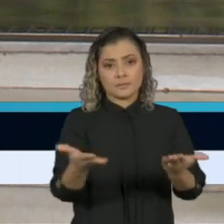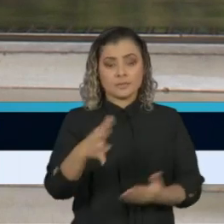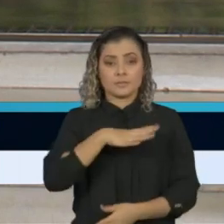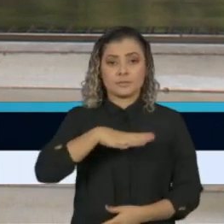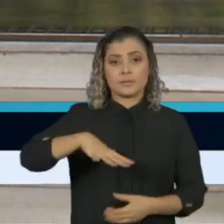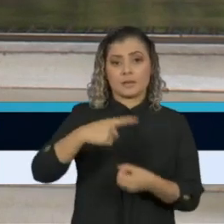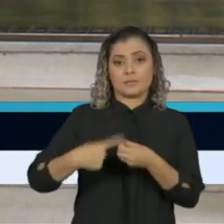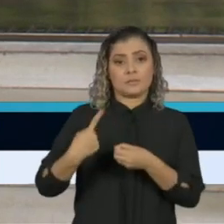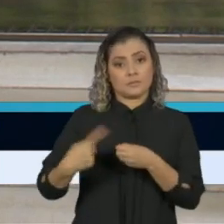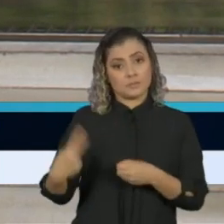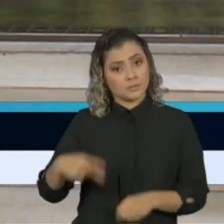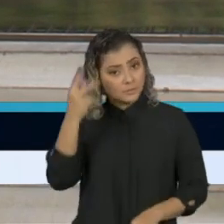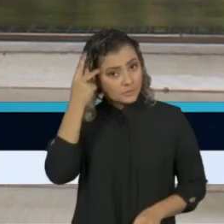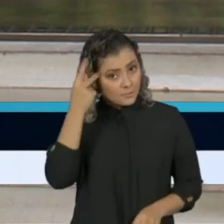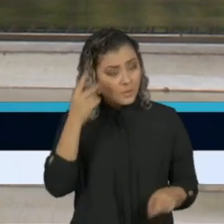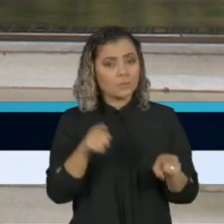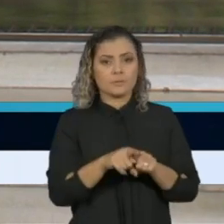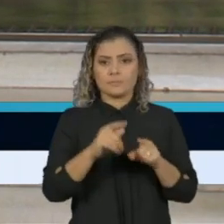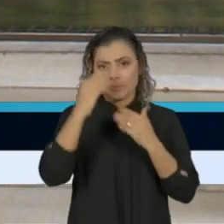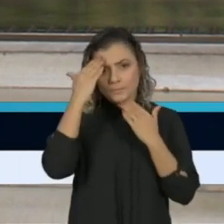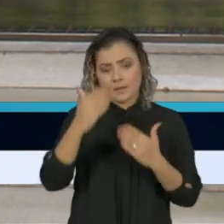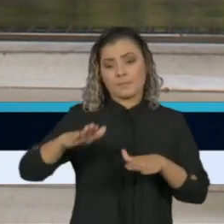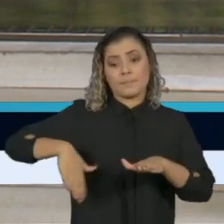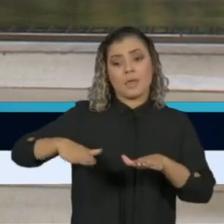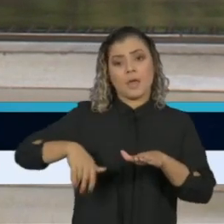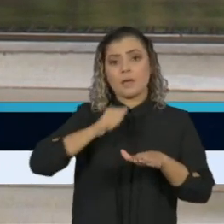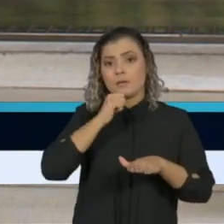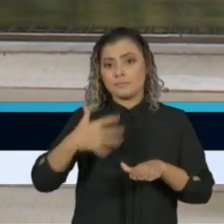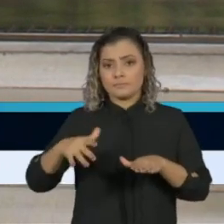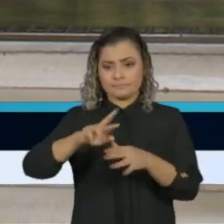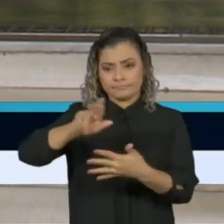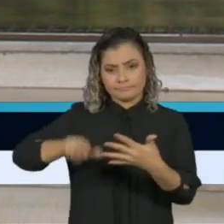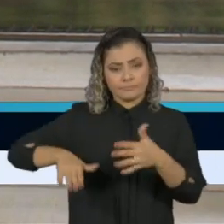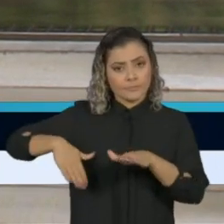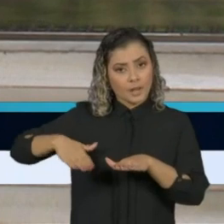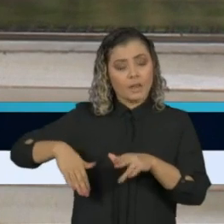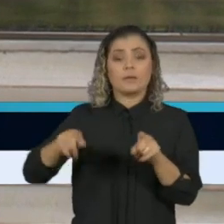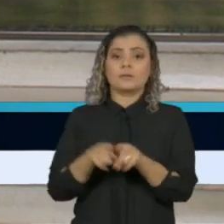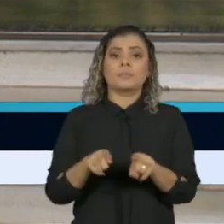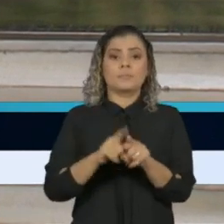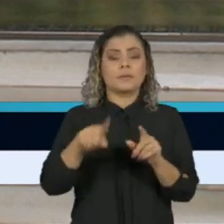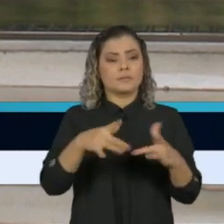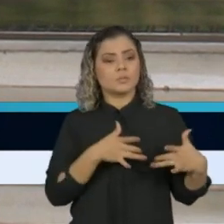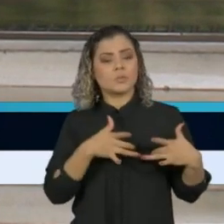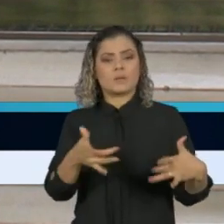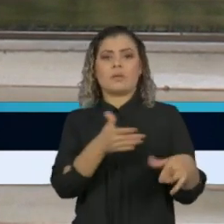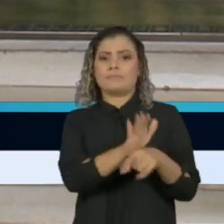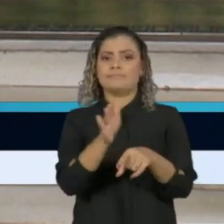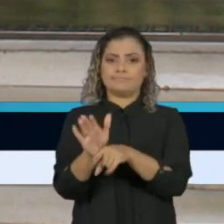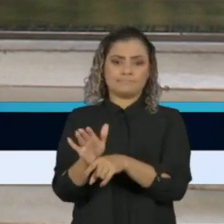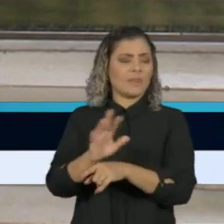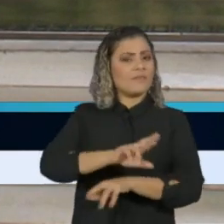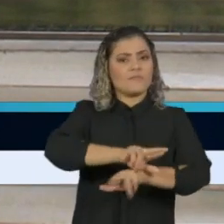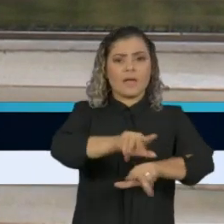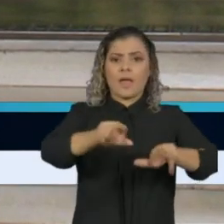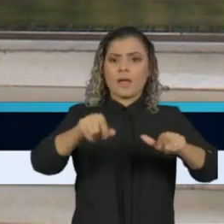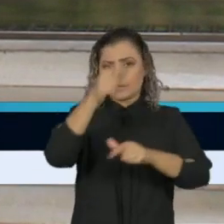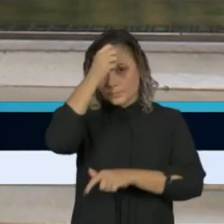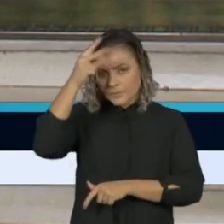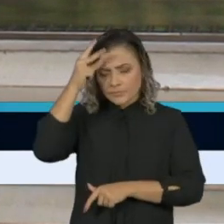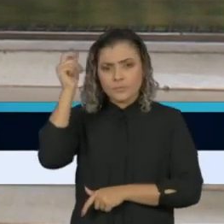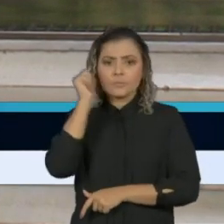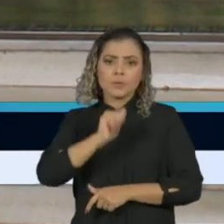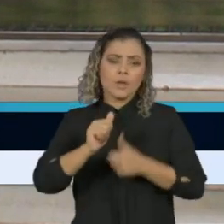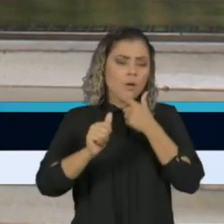do interior do estado de São Paulo, do litoral, que têm sido solidárias. Várias prefeitas